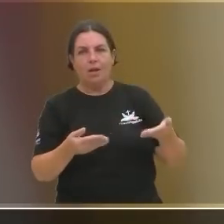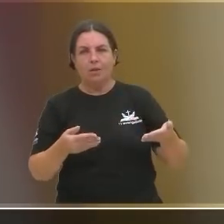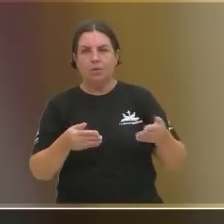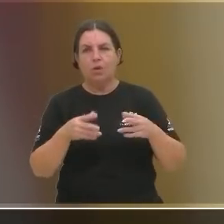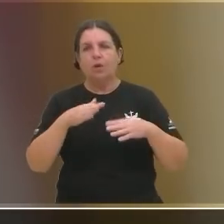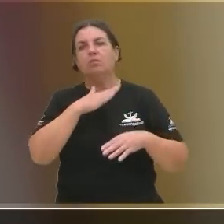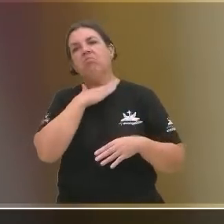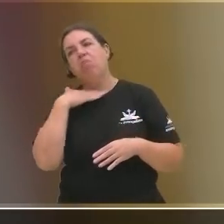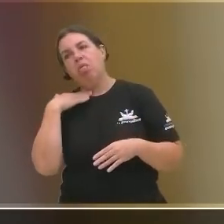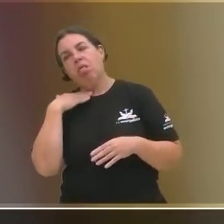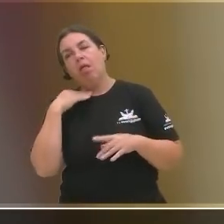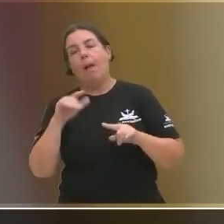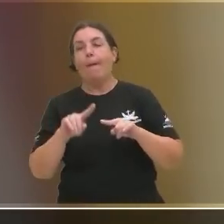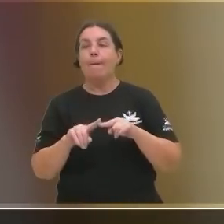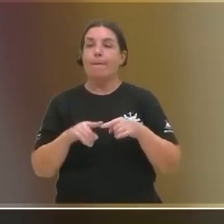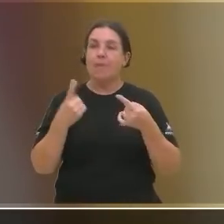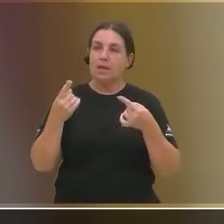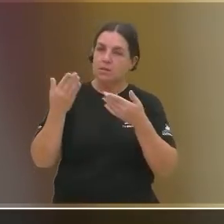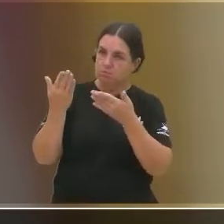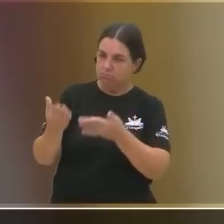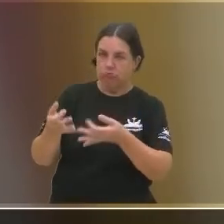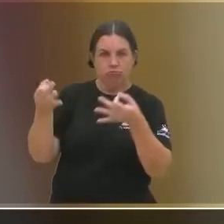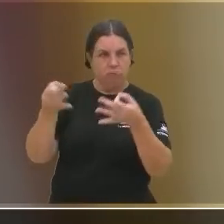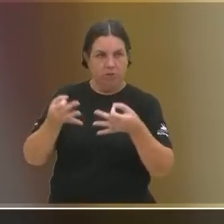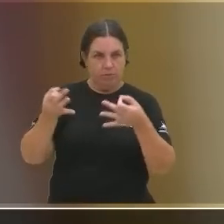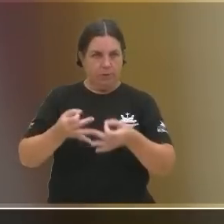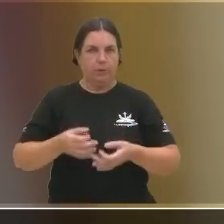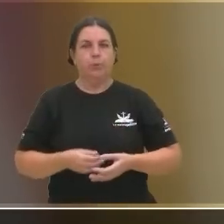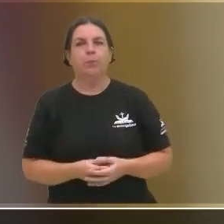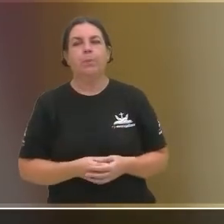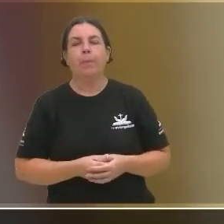decapitado e corrupto